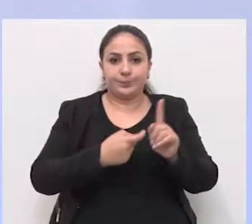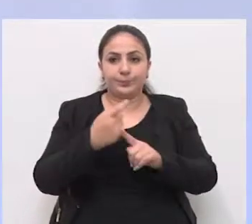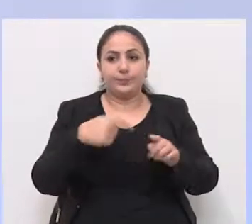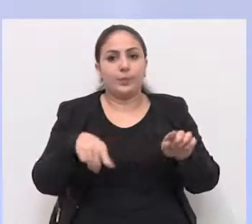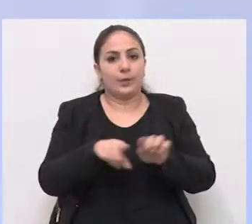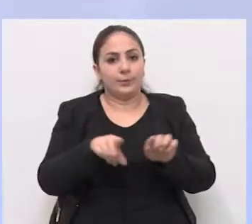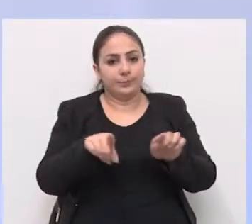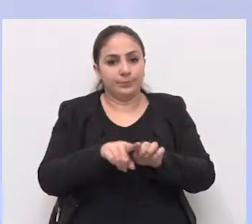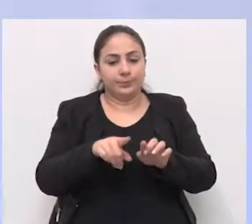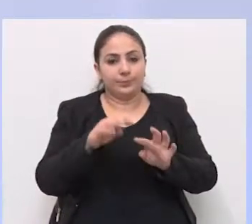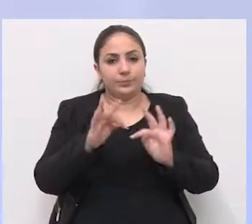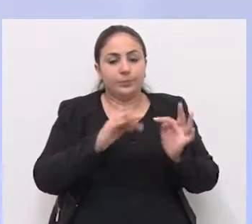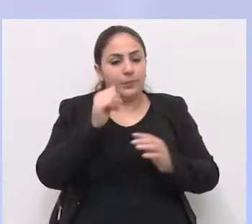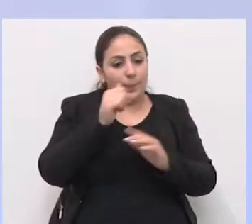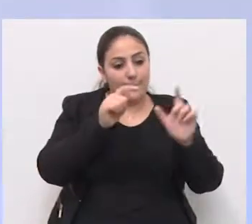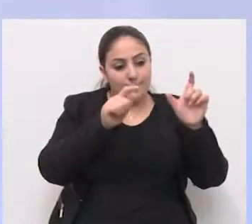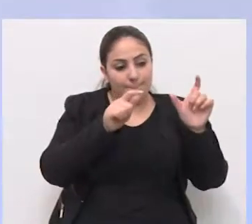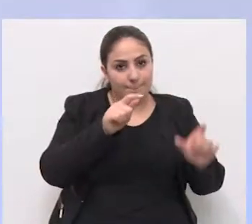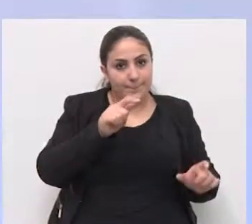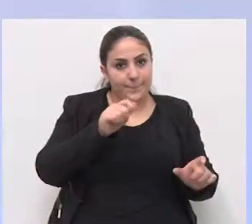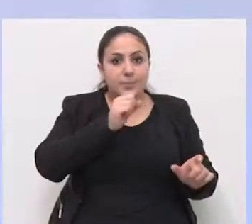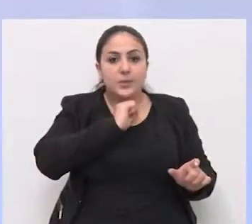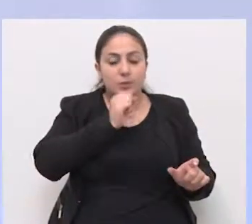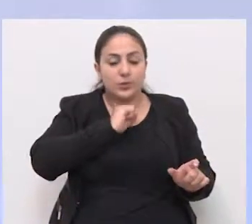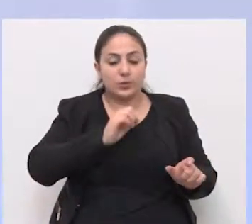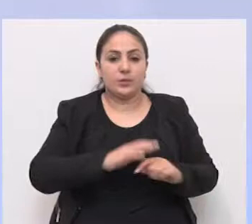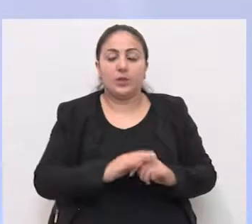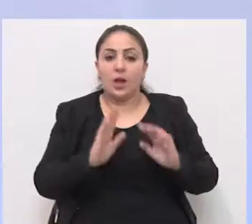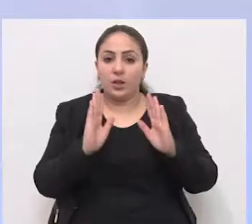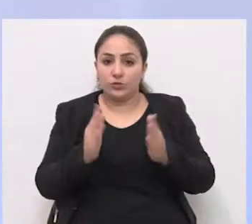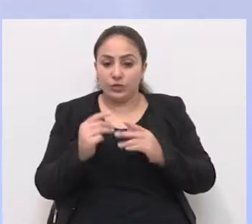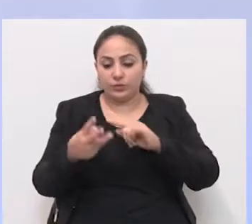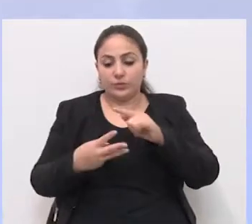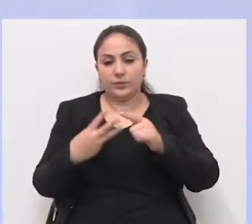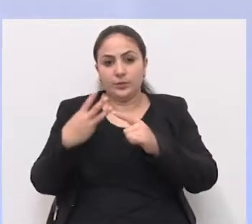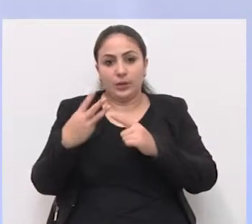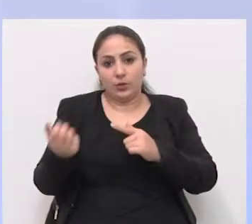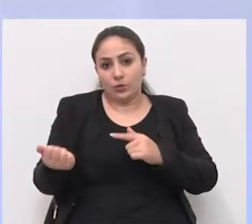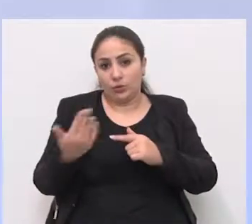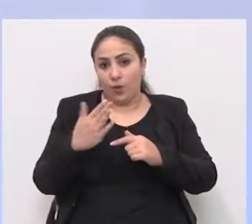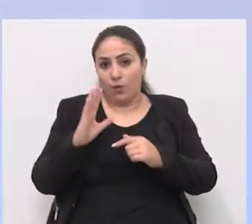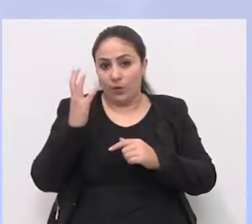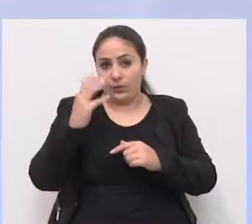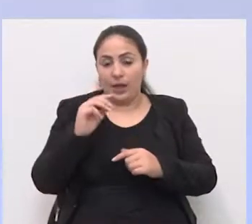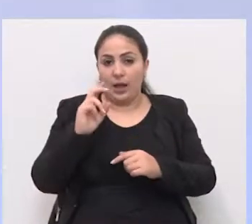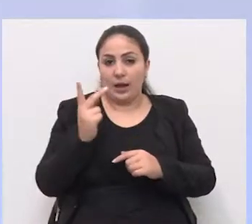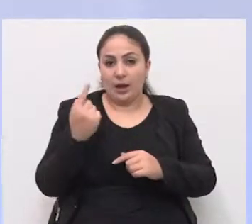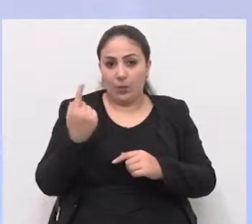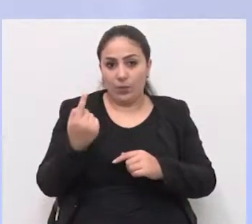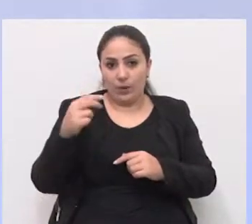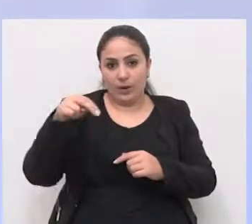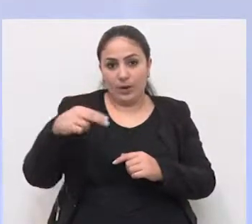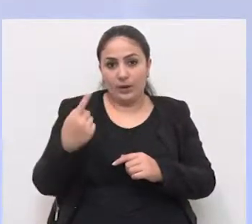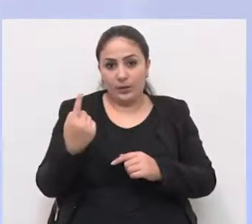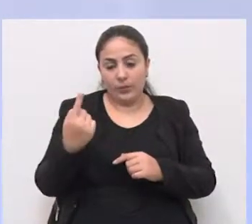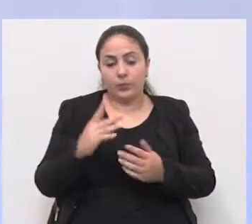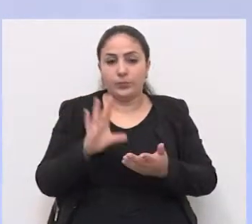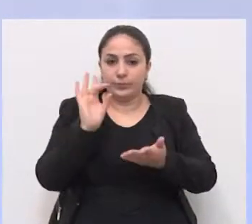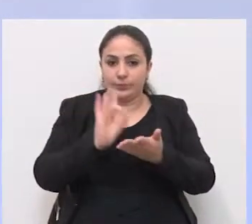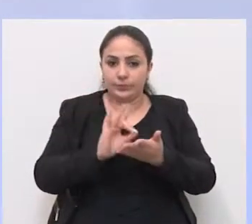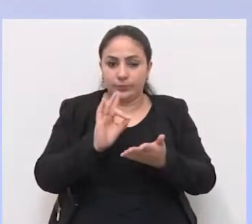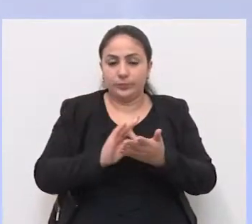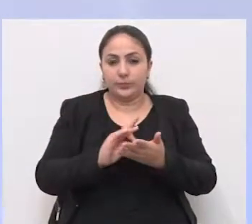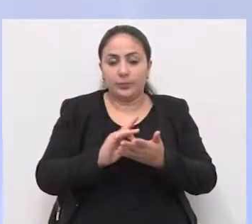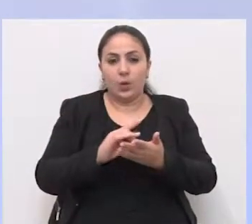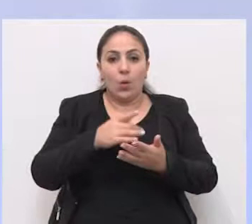no começo do mês e também se tratava de uma pessoa idosa. Já o 3º e novo caso de